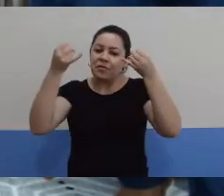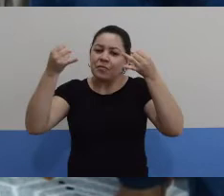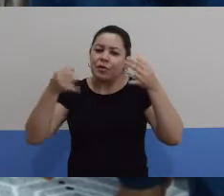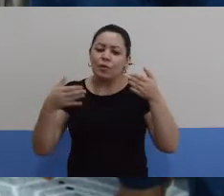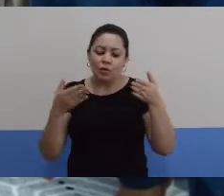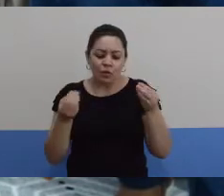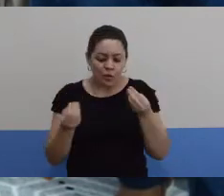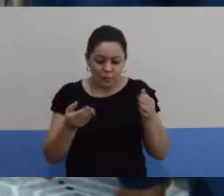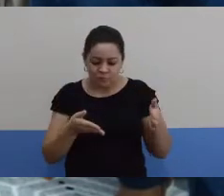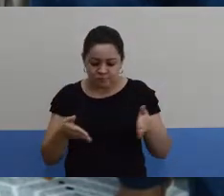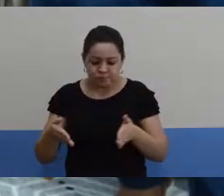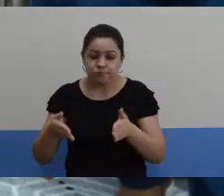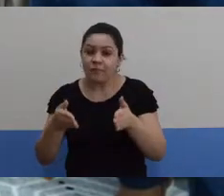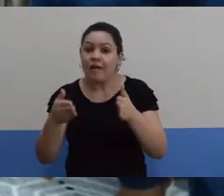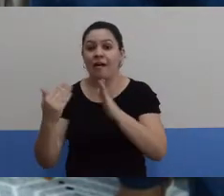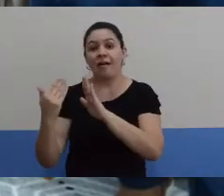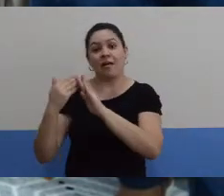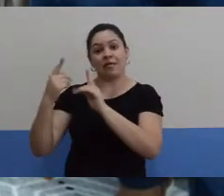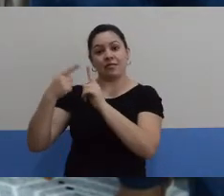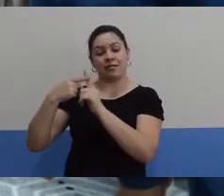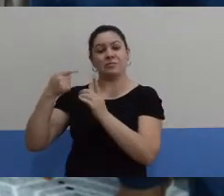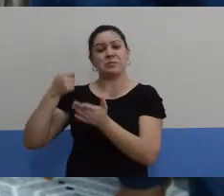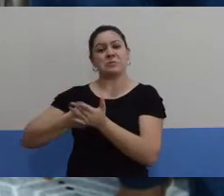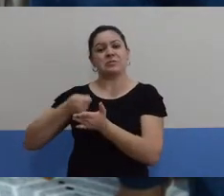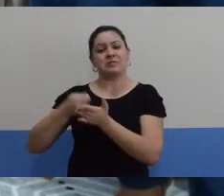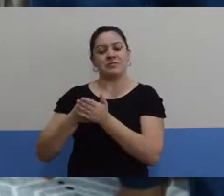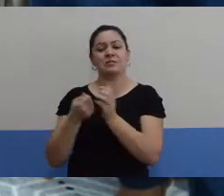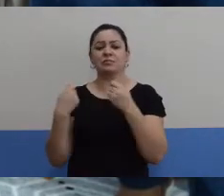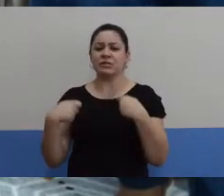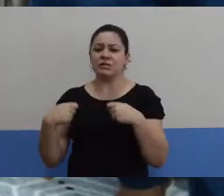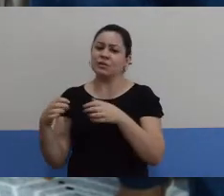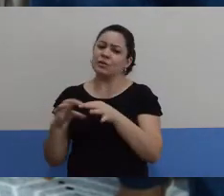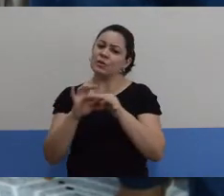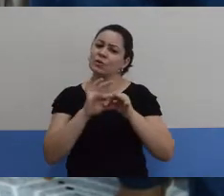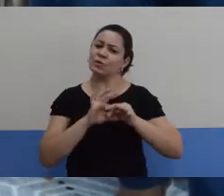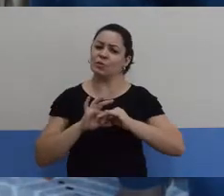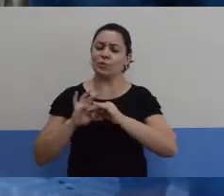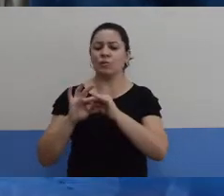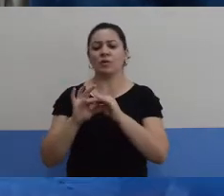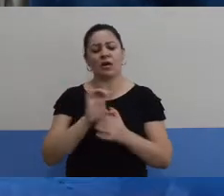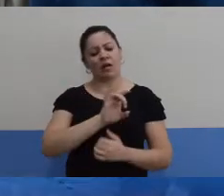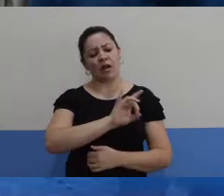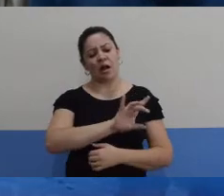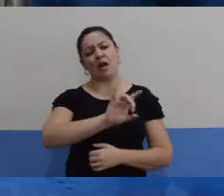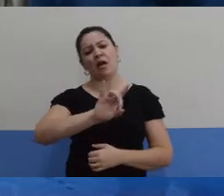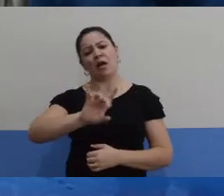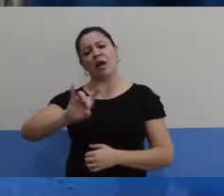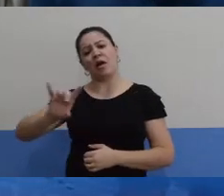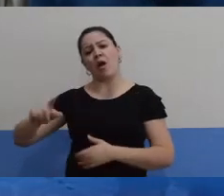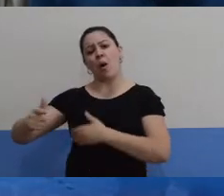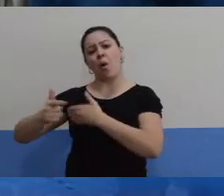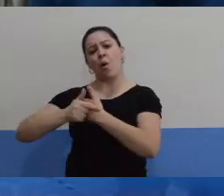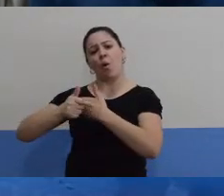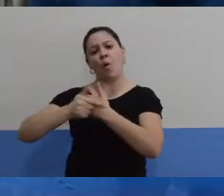igreja exige essa caminhada juntos, membros desempenhando o seu papel, cada